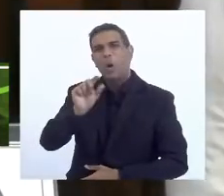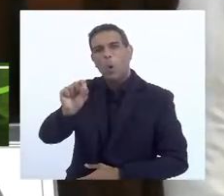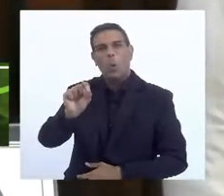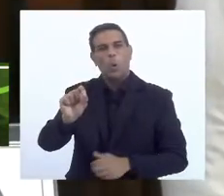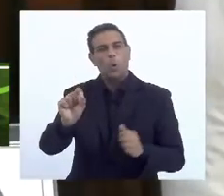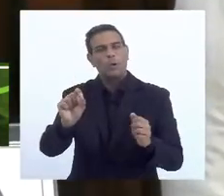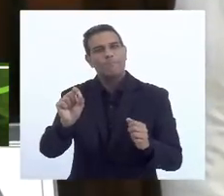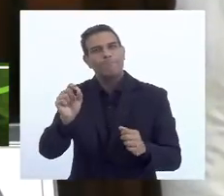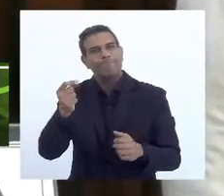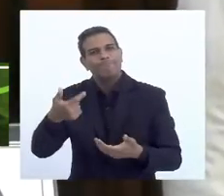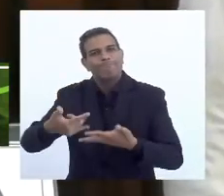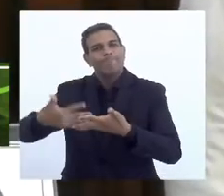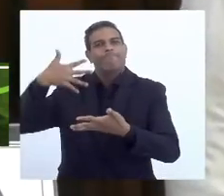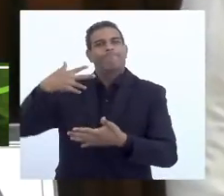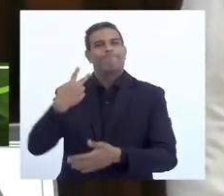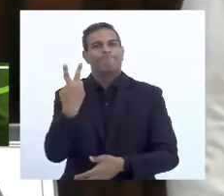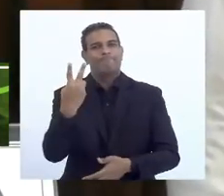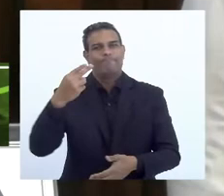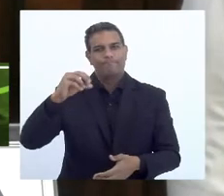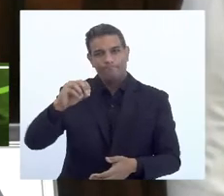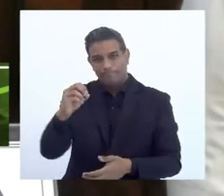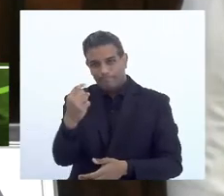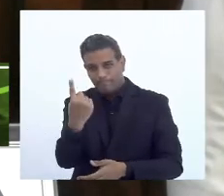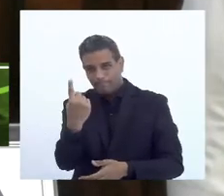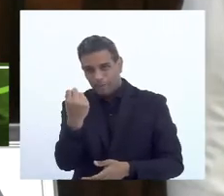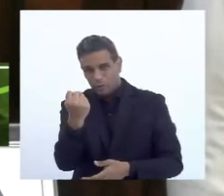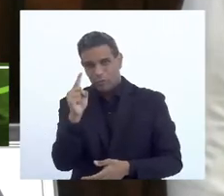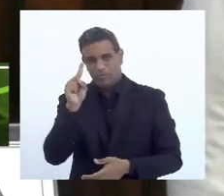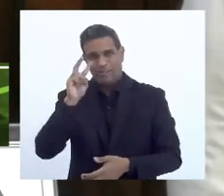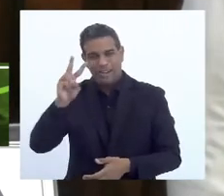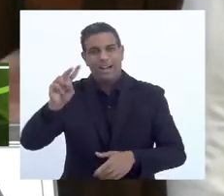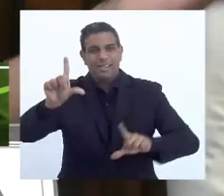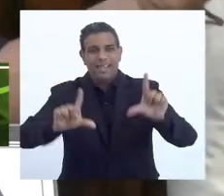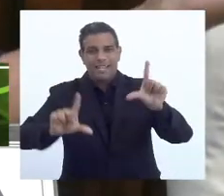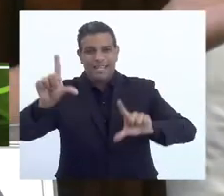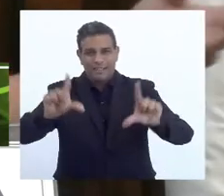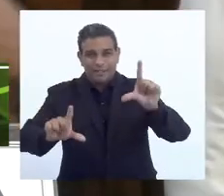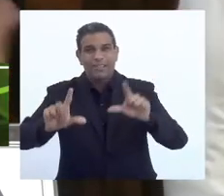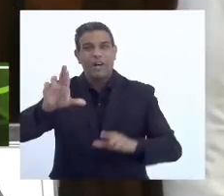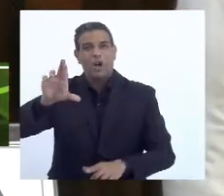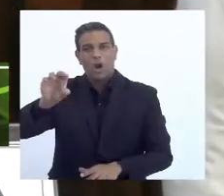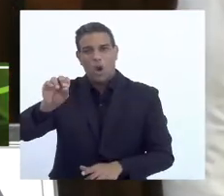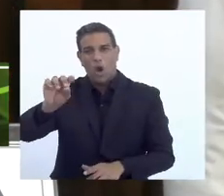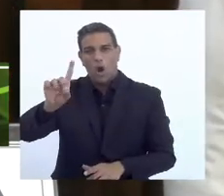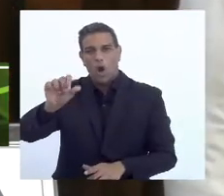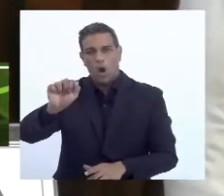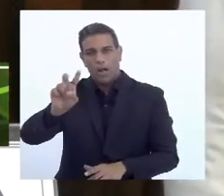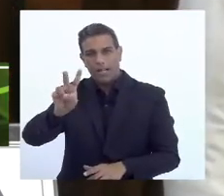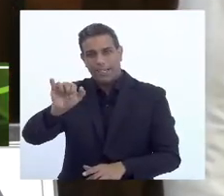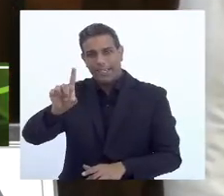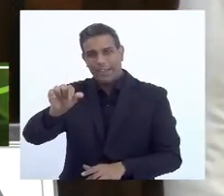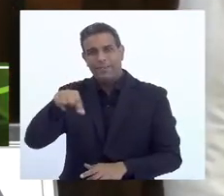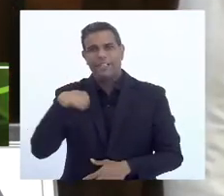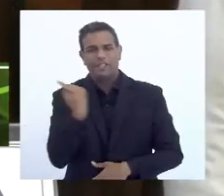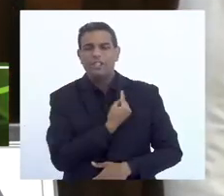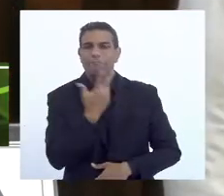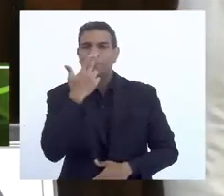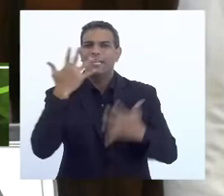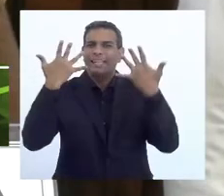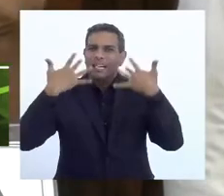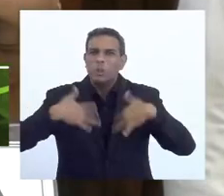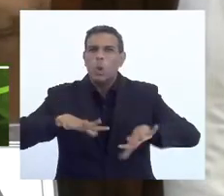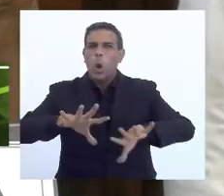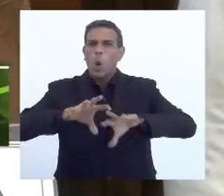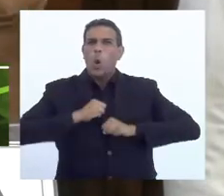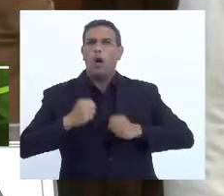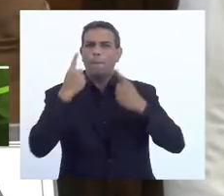emblemático, foi em 2018, quando eu participei do Roda Viva. Porque nós naturalizamos a violência que nós sofremos, né? Nós vamos